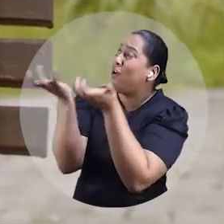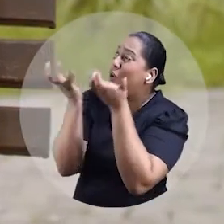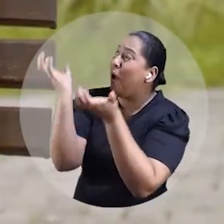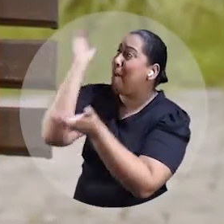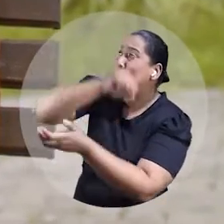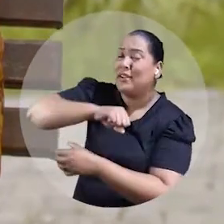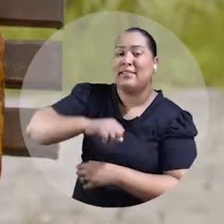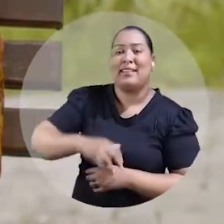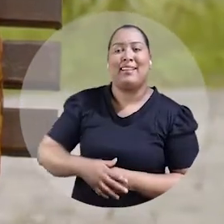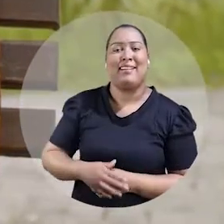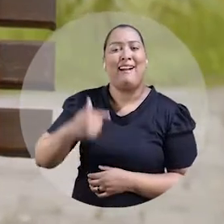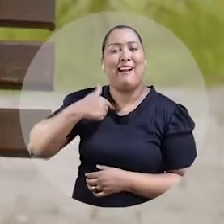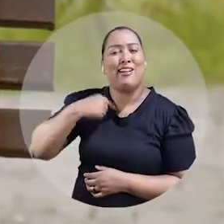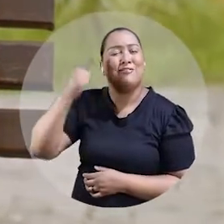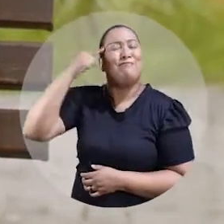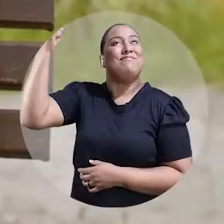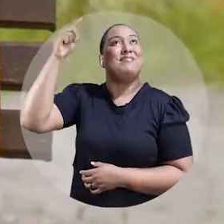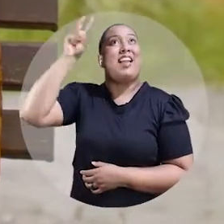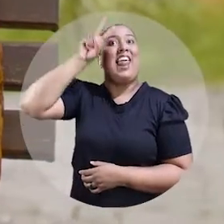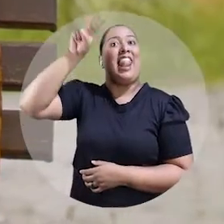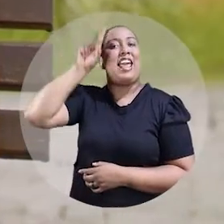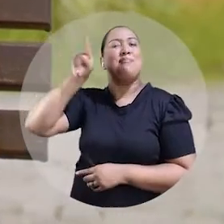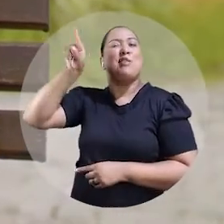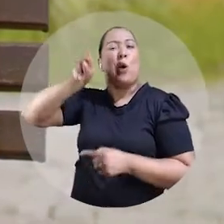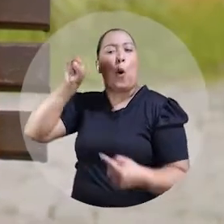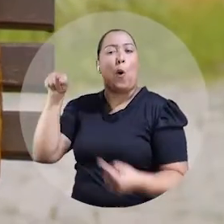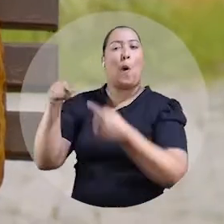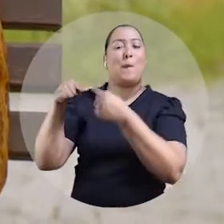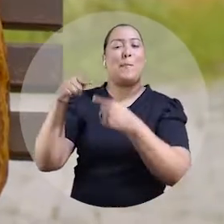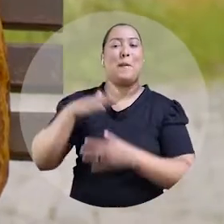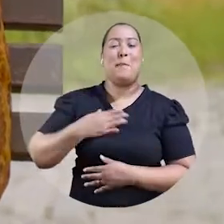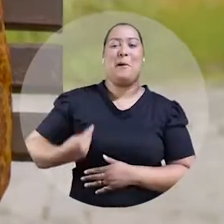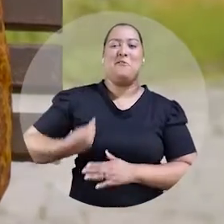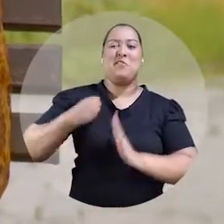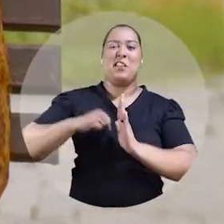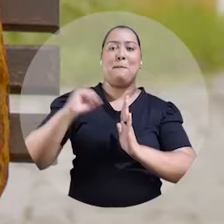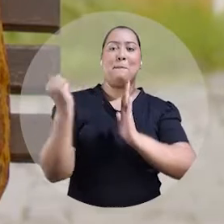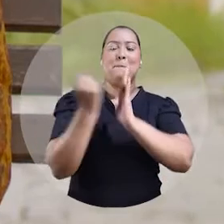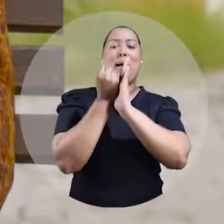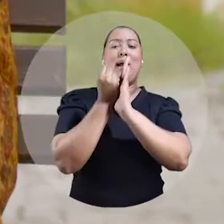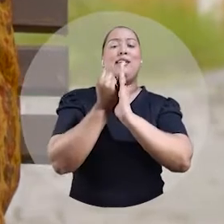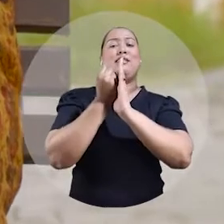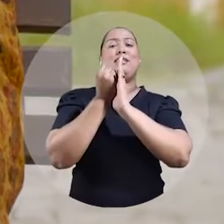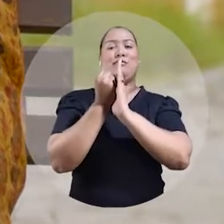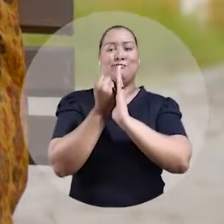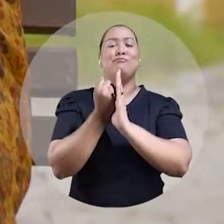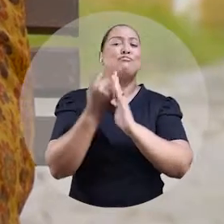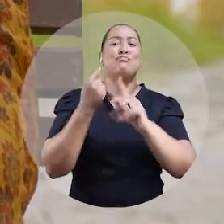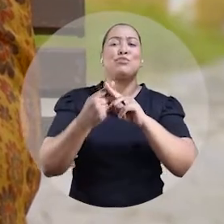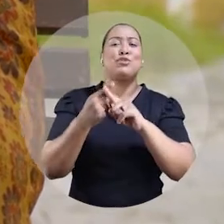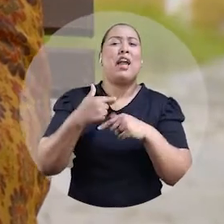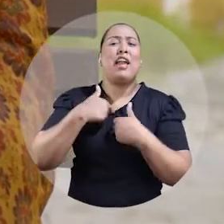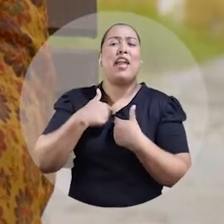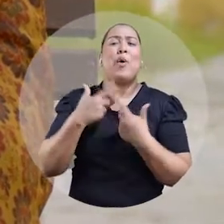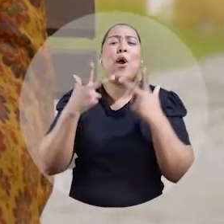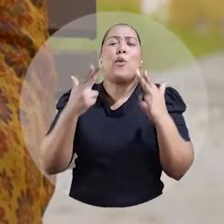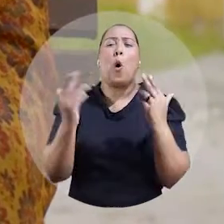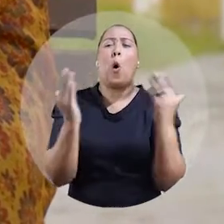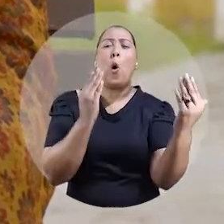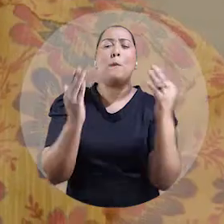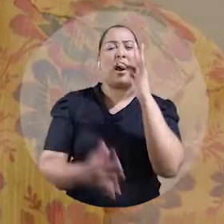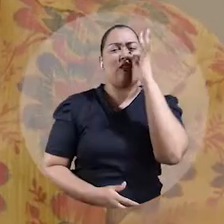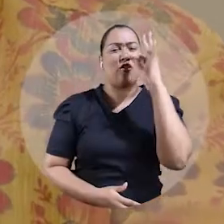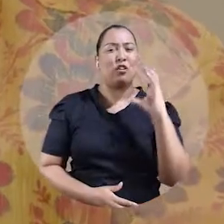E a imagem então que eu trago para representar assim esse anseio é de uma abelha em torno de uma